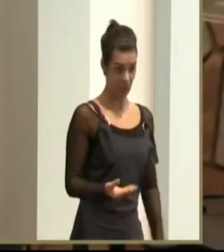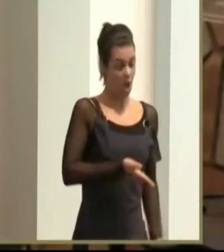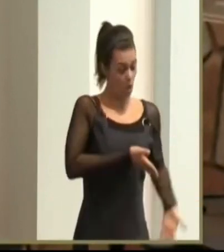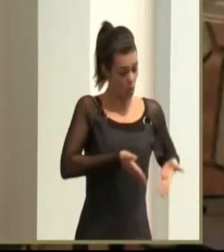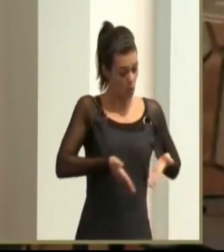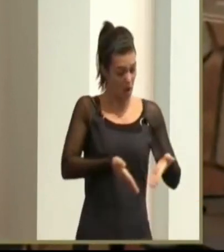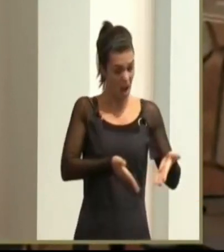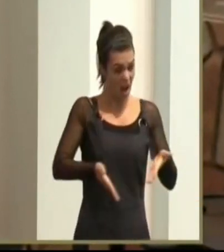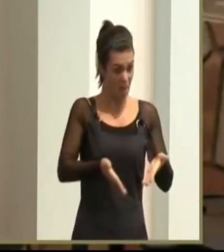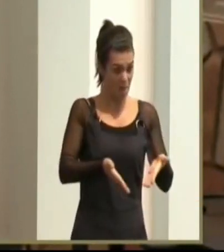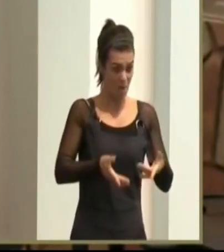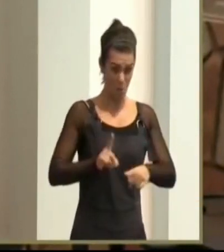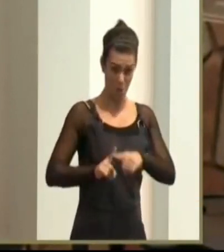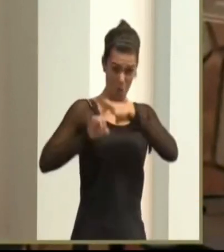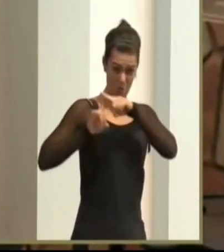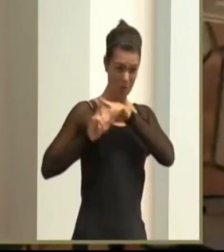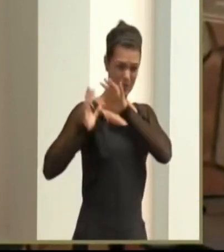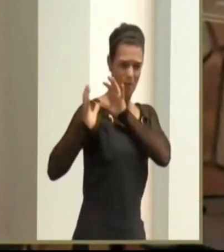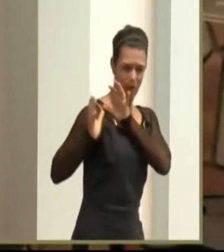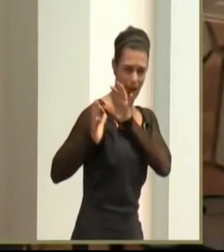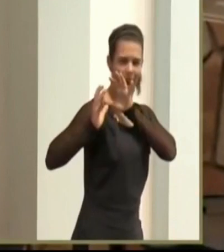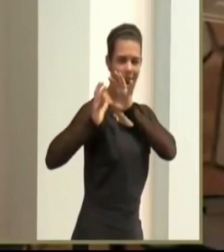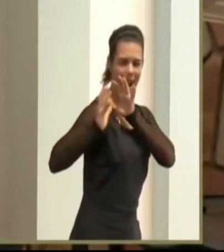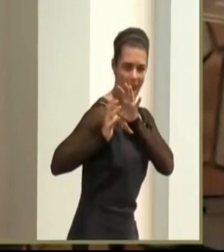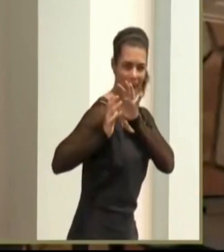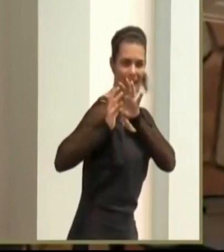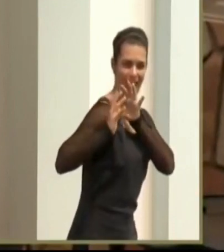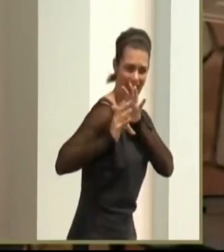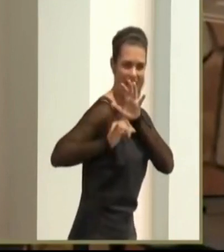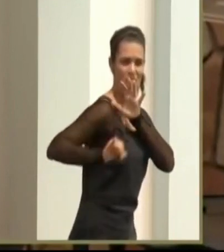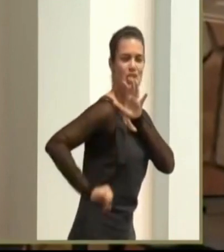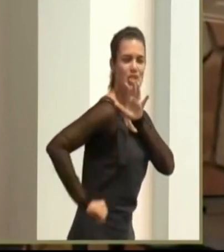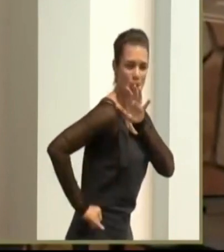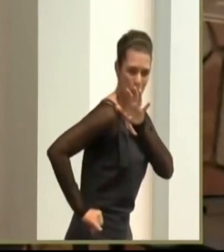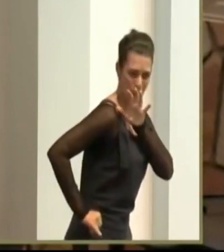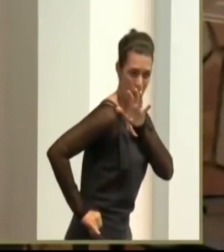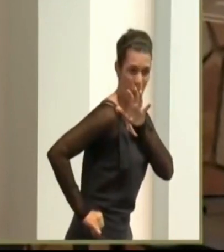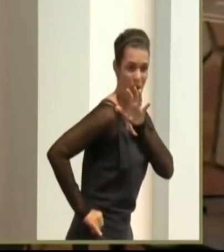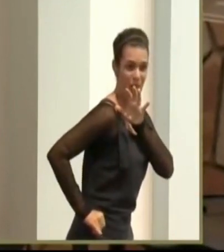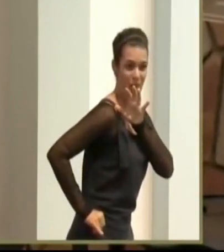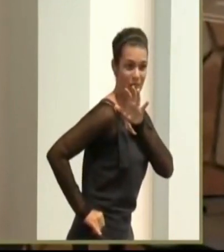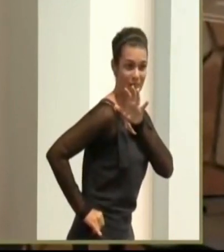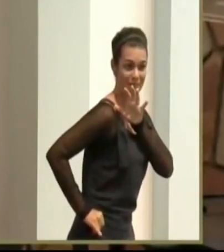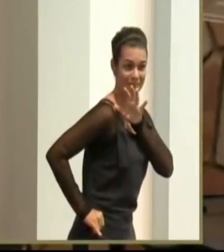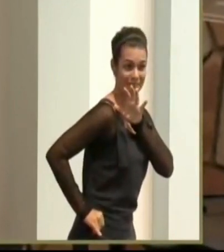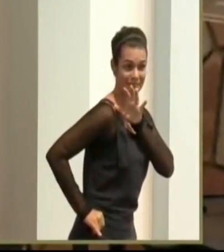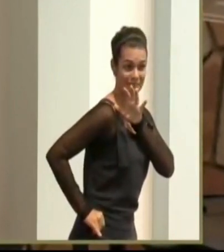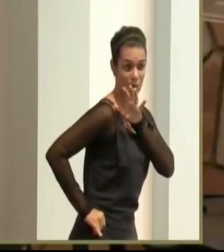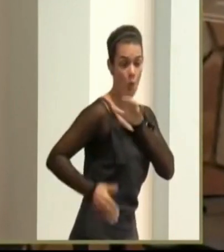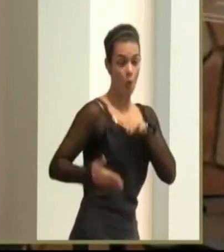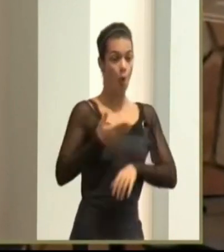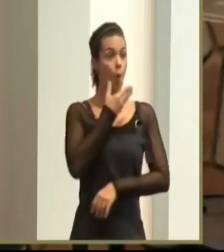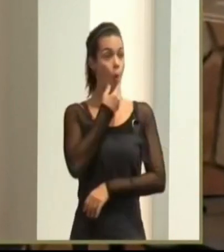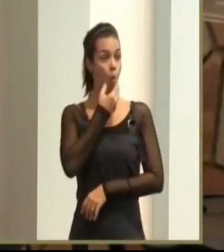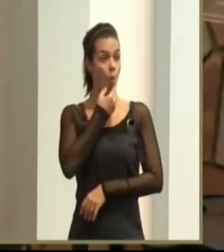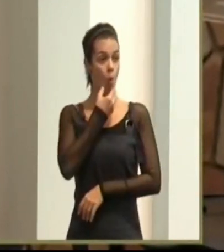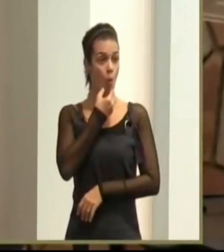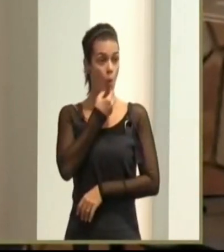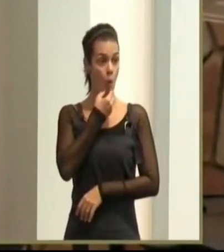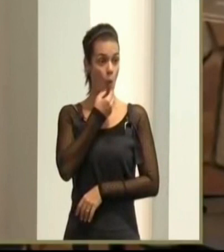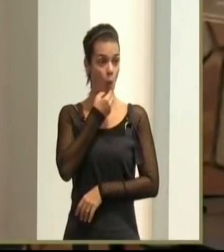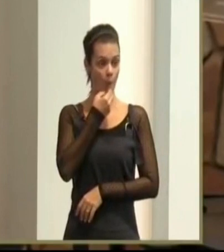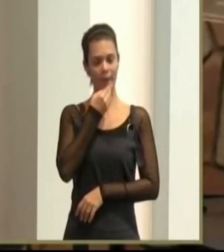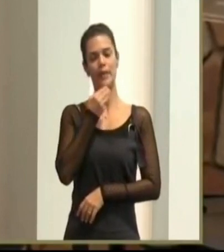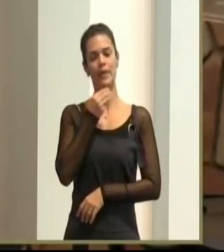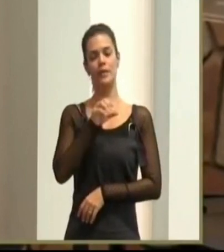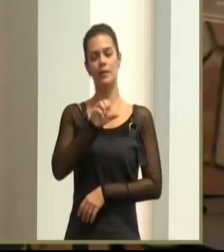muito pesada, e ele então sofre. Foi preciso convocar um homem chamado Sirineu, um homem chamado Simão,